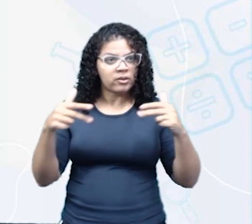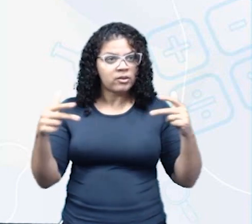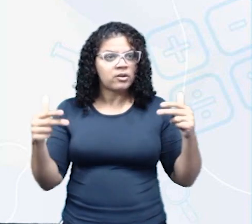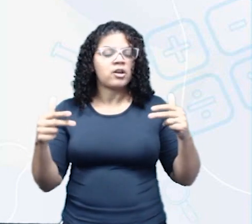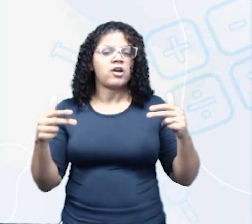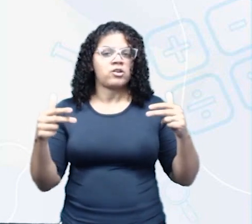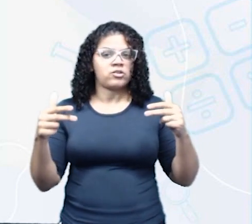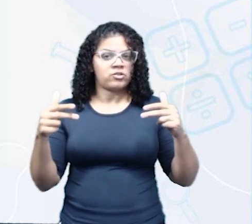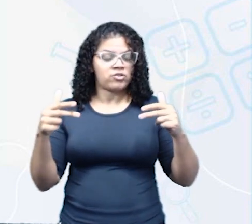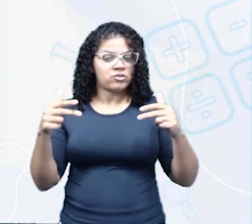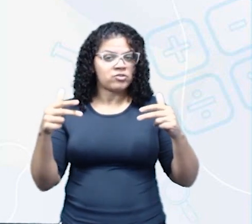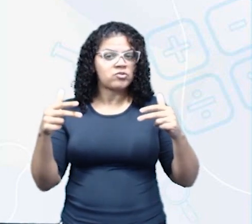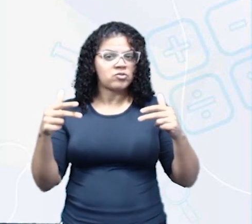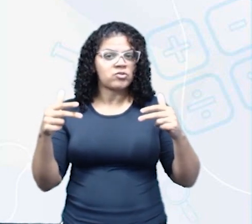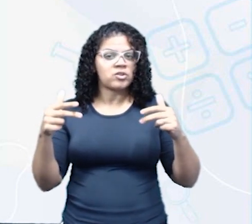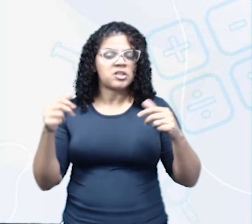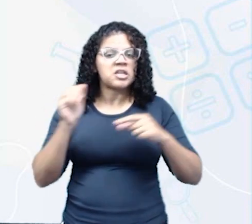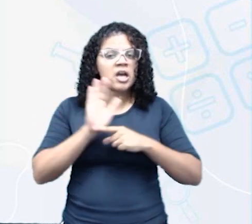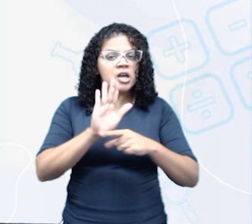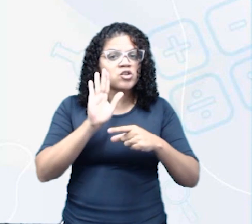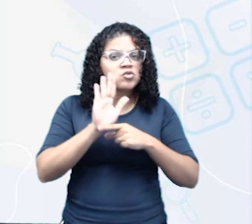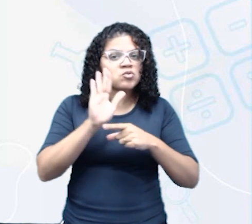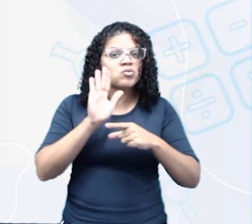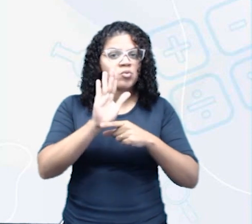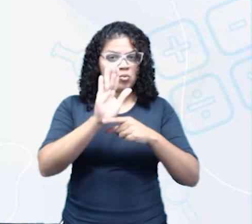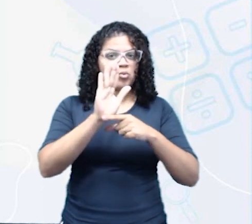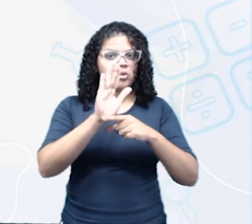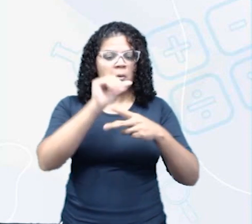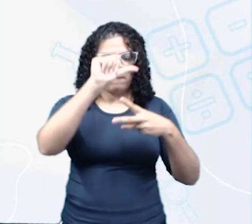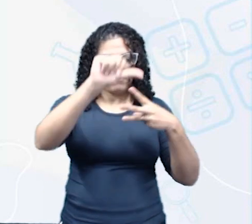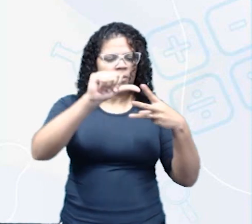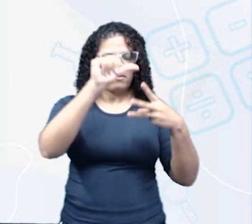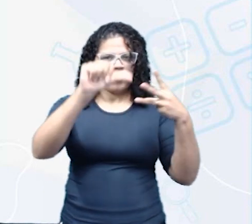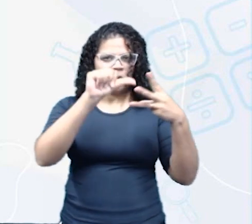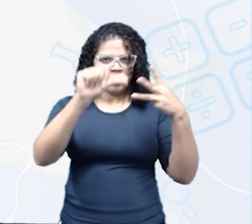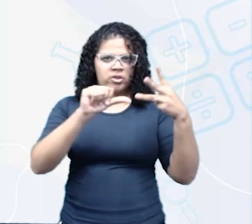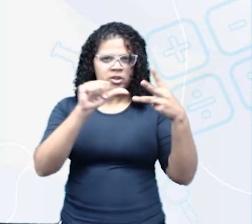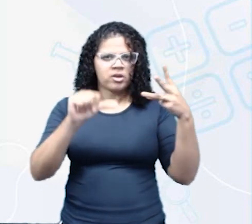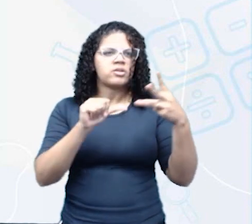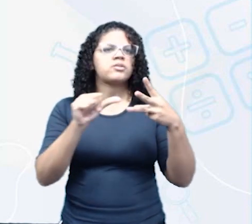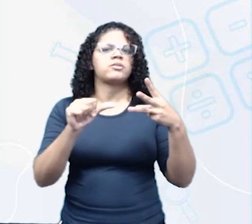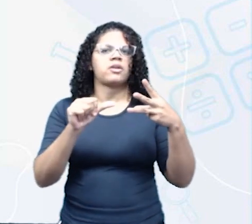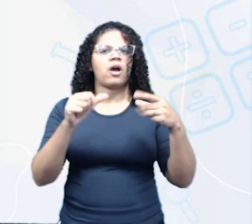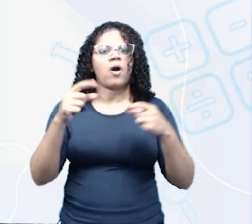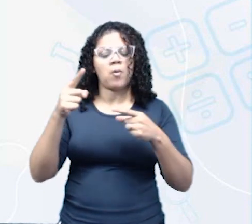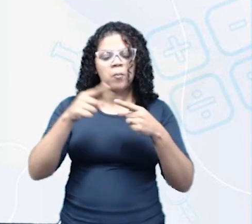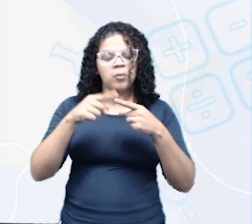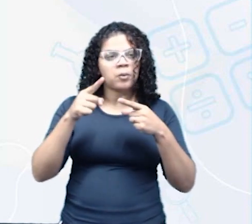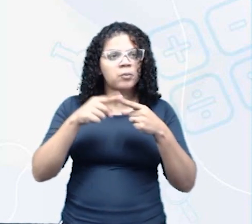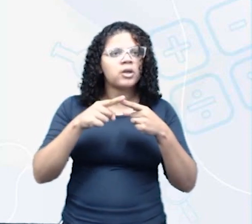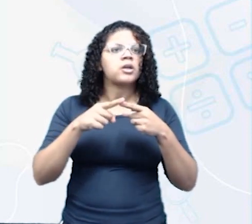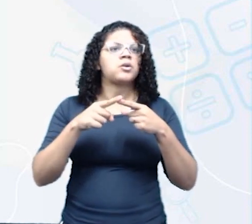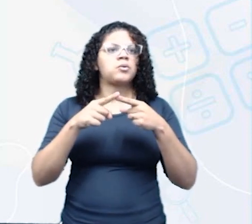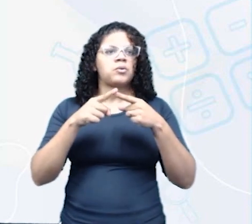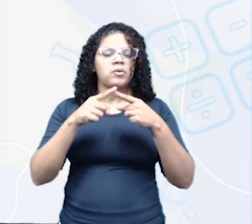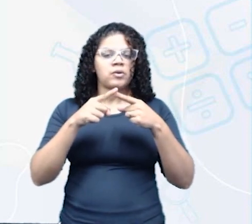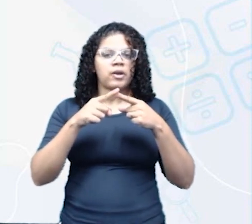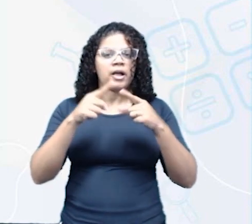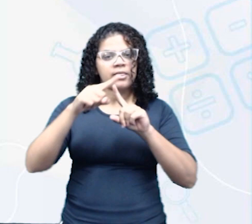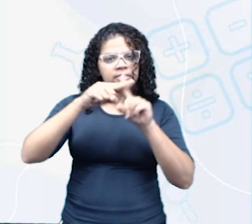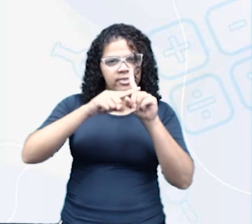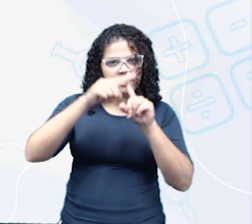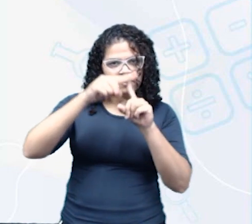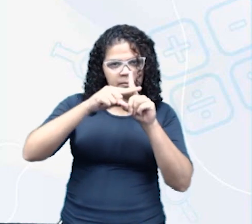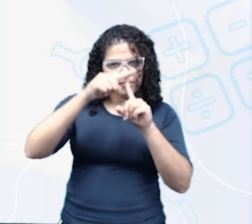ajudam as substâncias a mudarem de estado físico. Um deles foi a temperatura. A gente lembra daquele